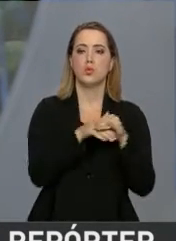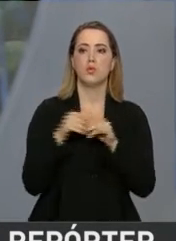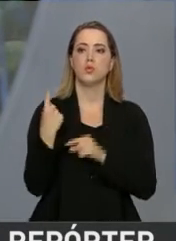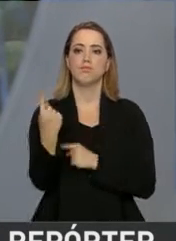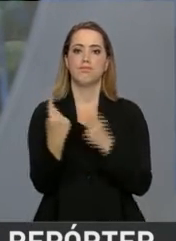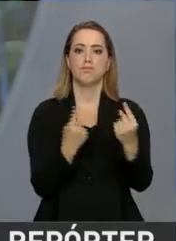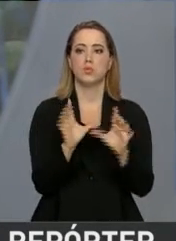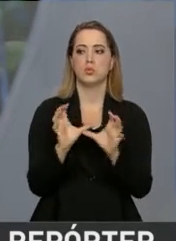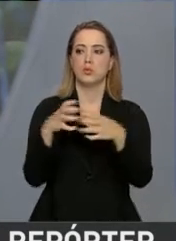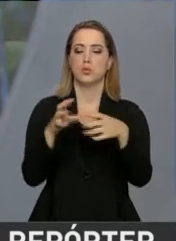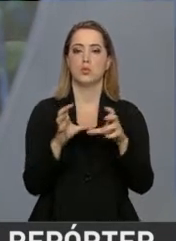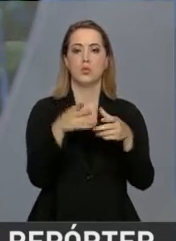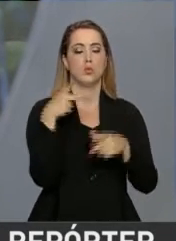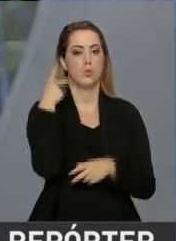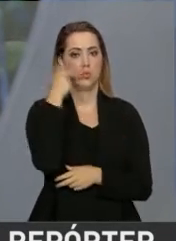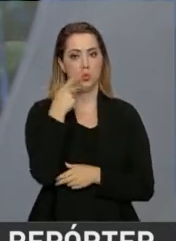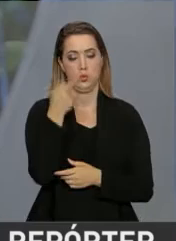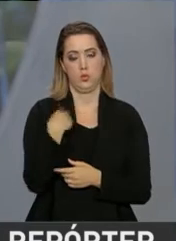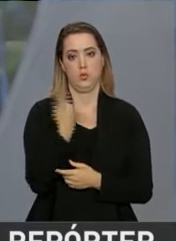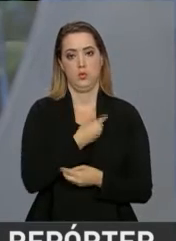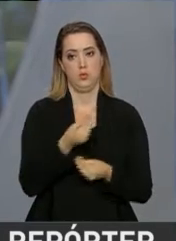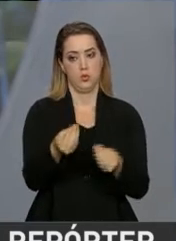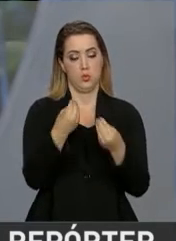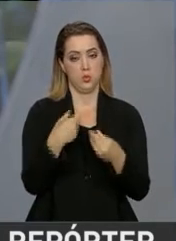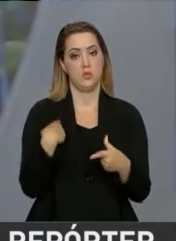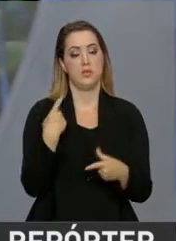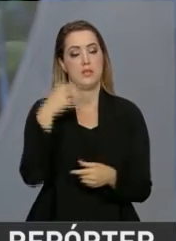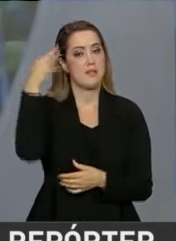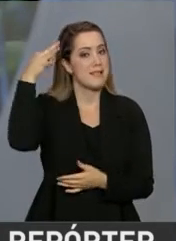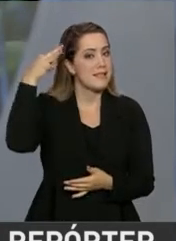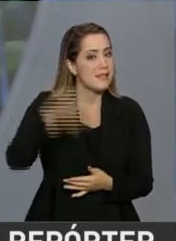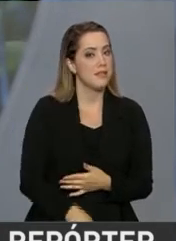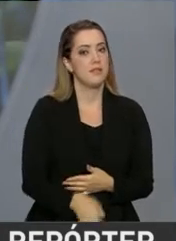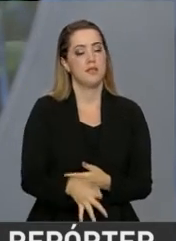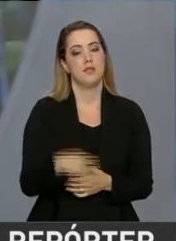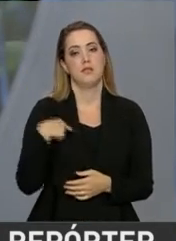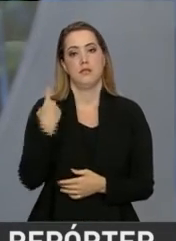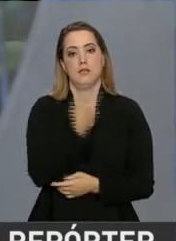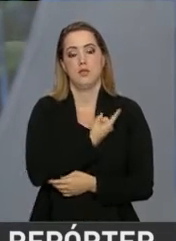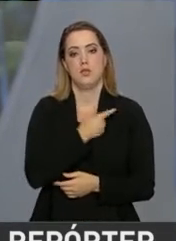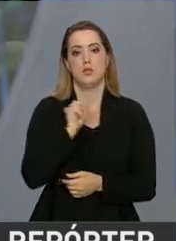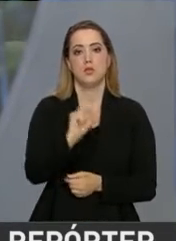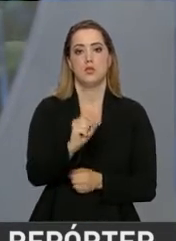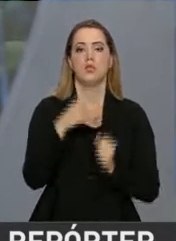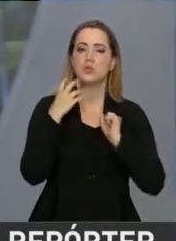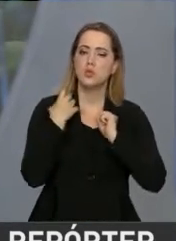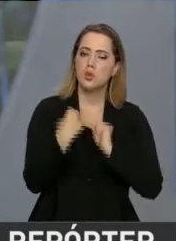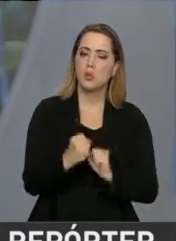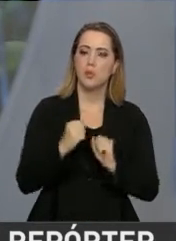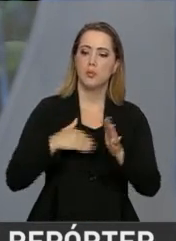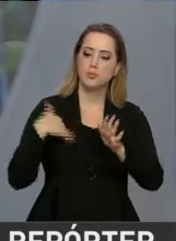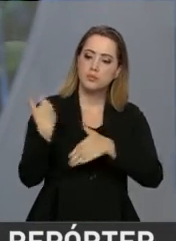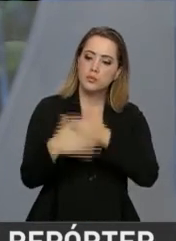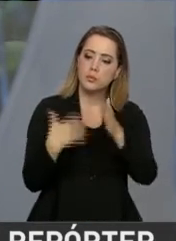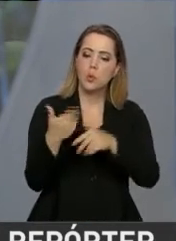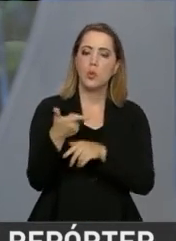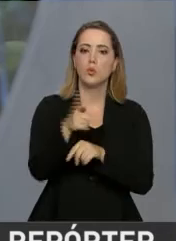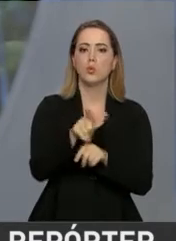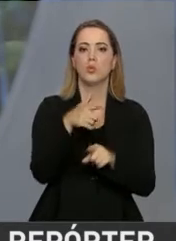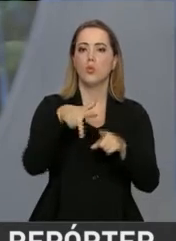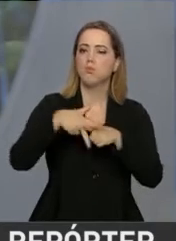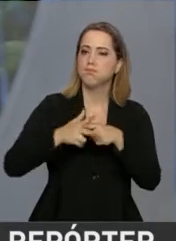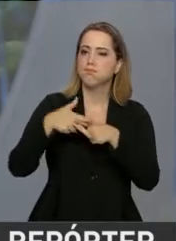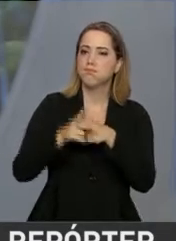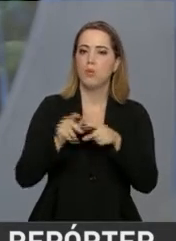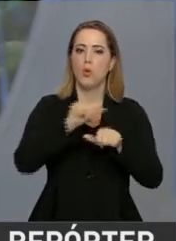e isso nos dará seguramente a certeza de que vamos poder avançar com outras reformas depois